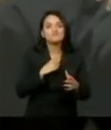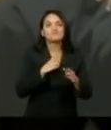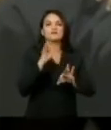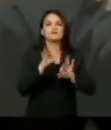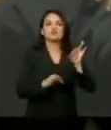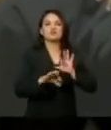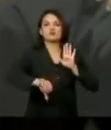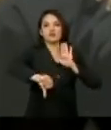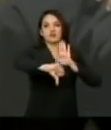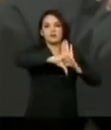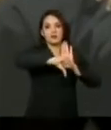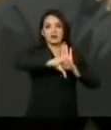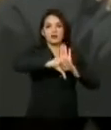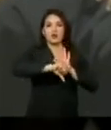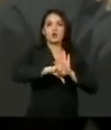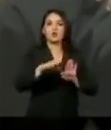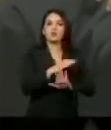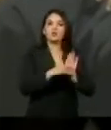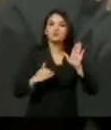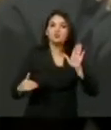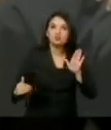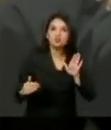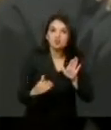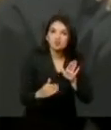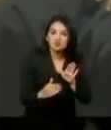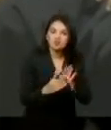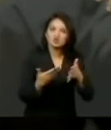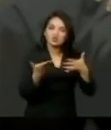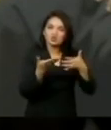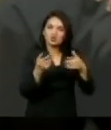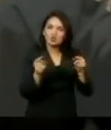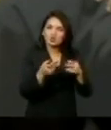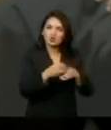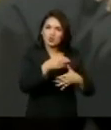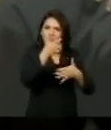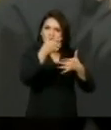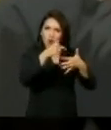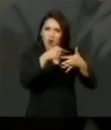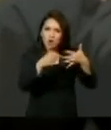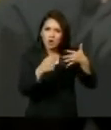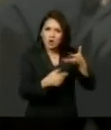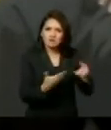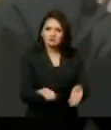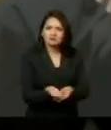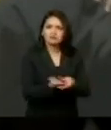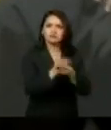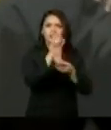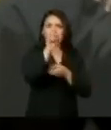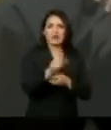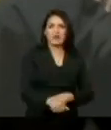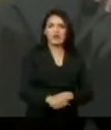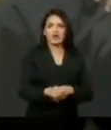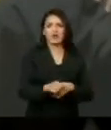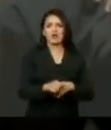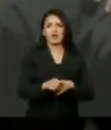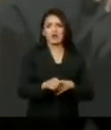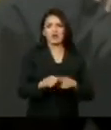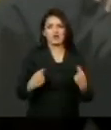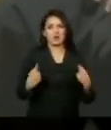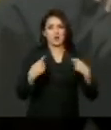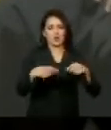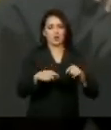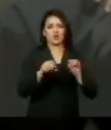citados aparentemente justificariam uma mudança na posição condicional brasil tratam de uma crítica ao nosso sistema recursal